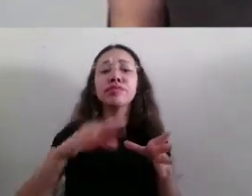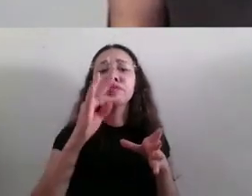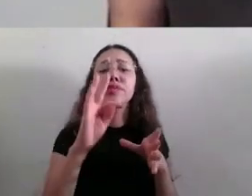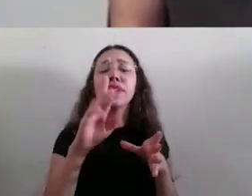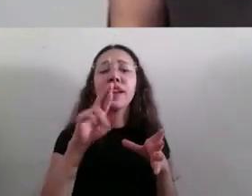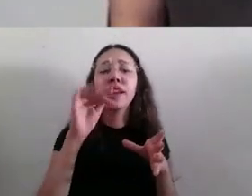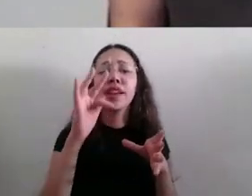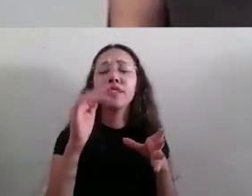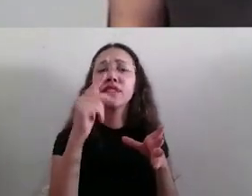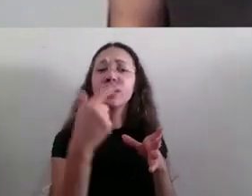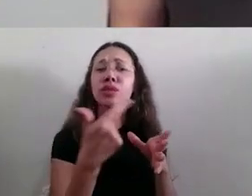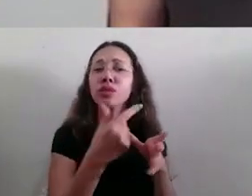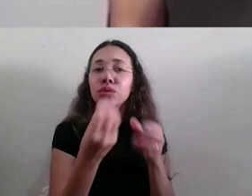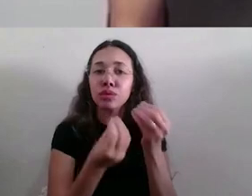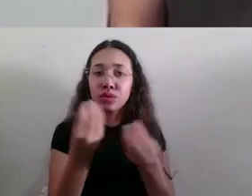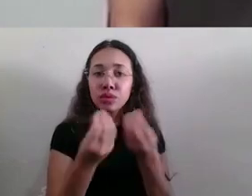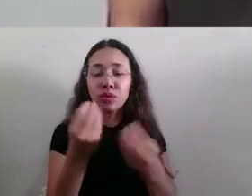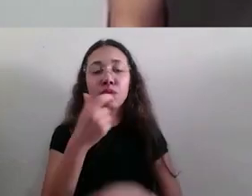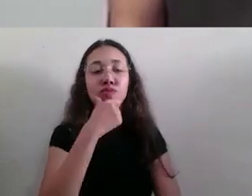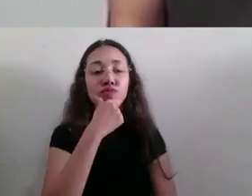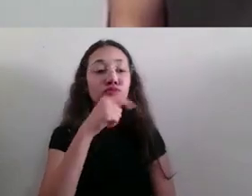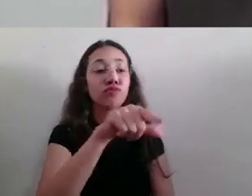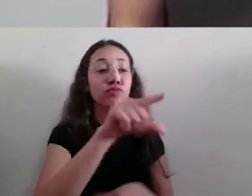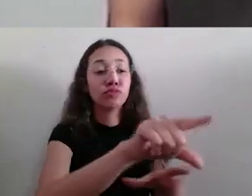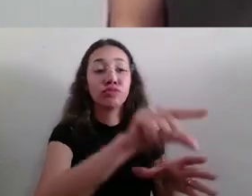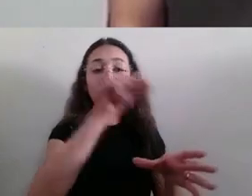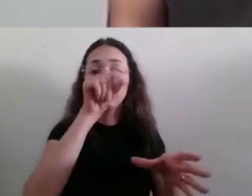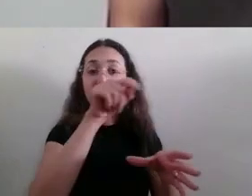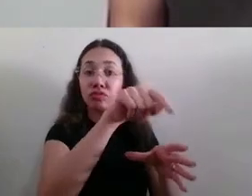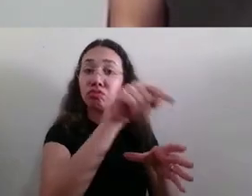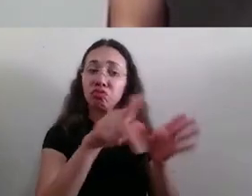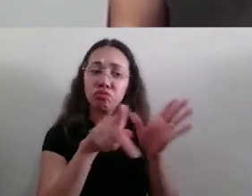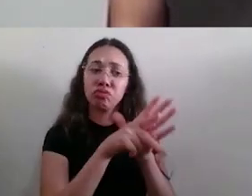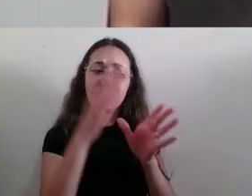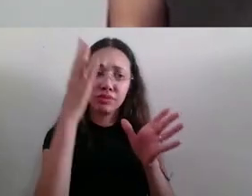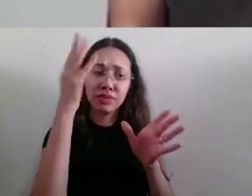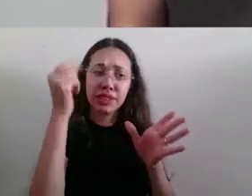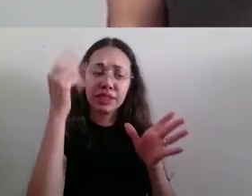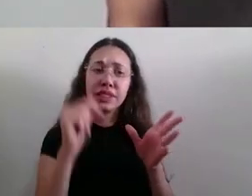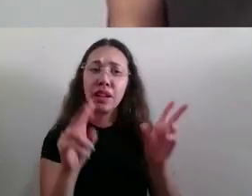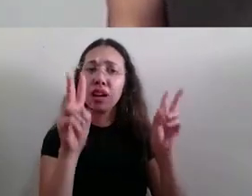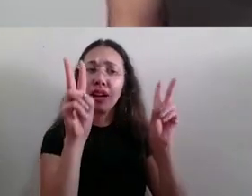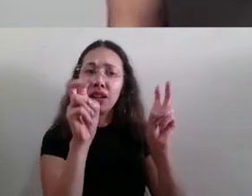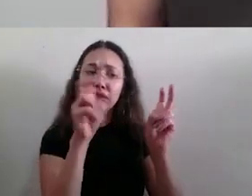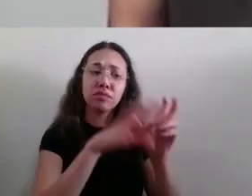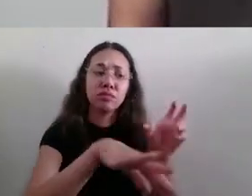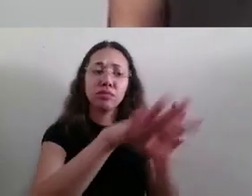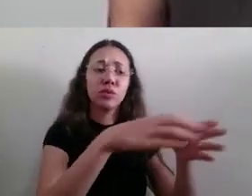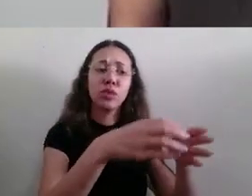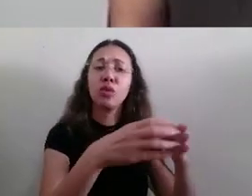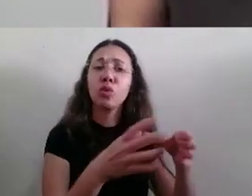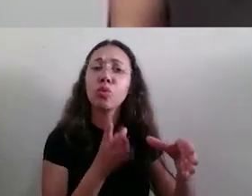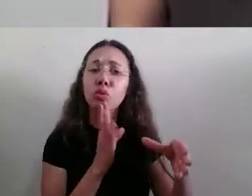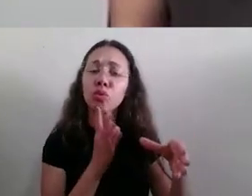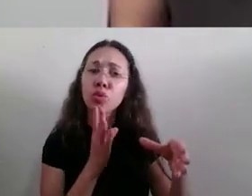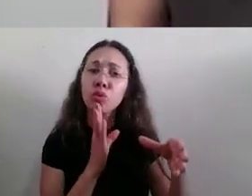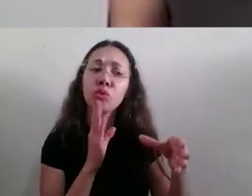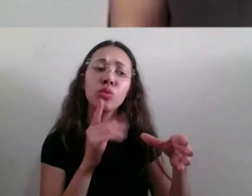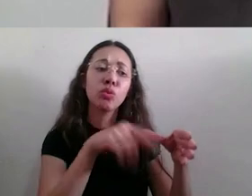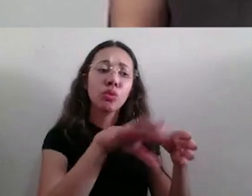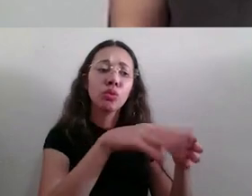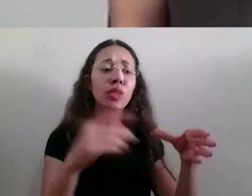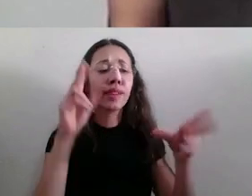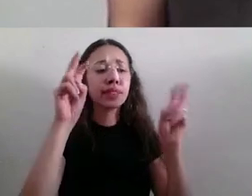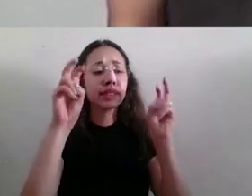pegou uma determinada vara que tinha especialização, já tinha um corpo que era estruturado, e